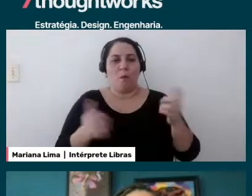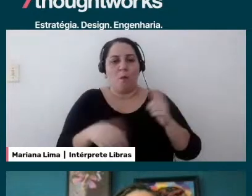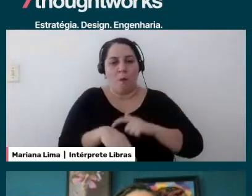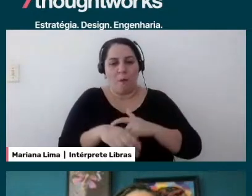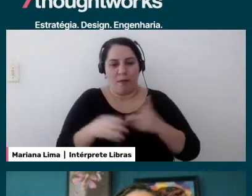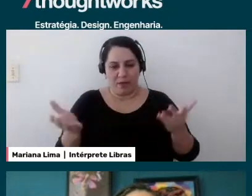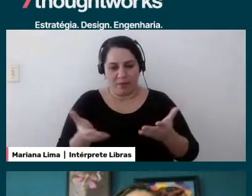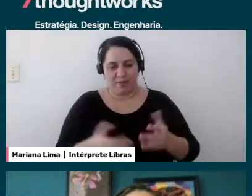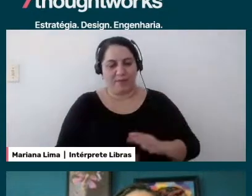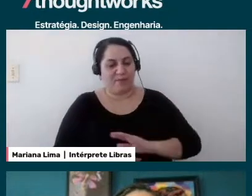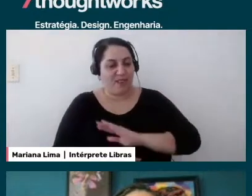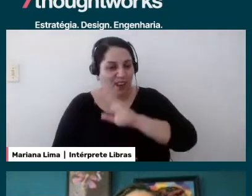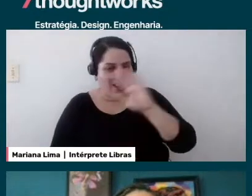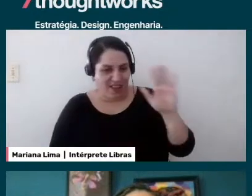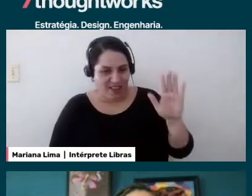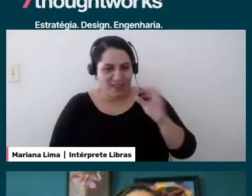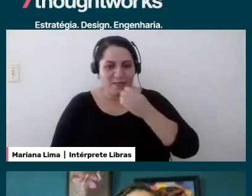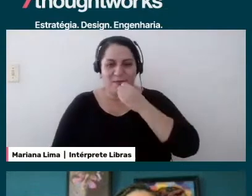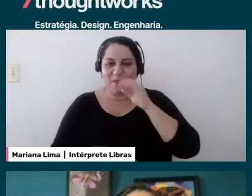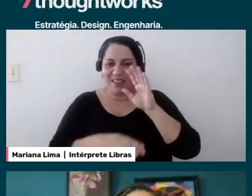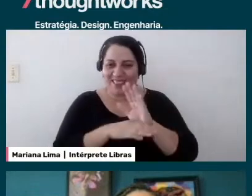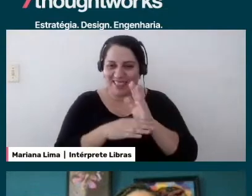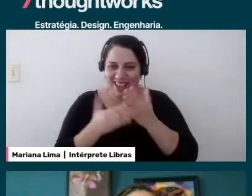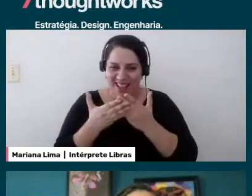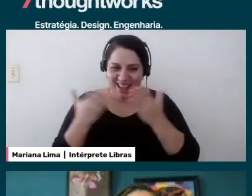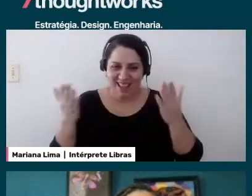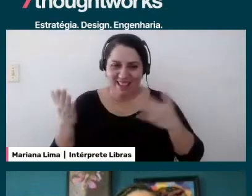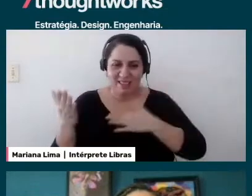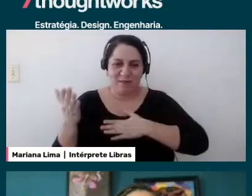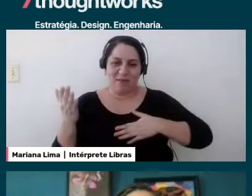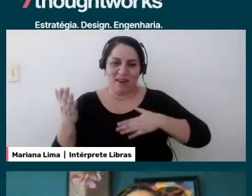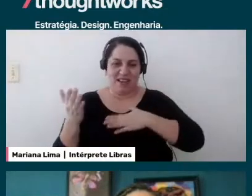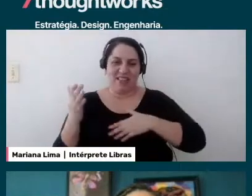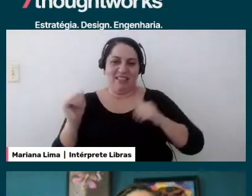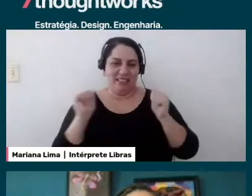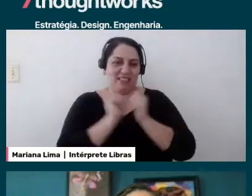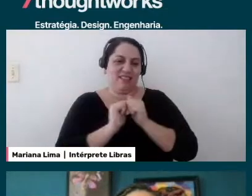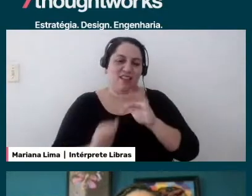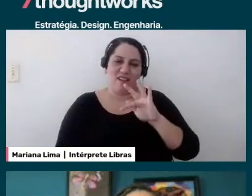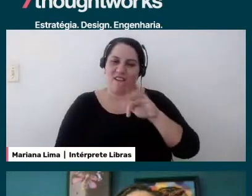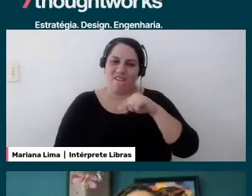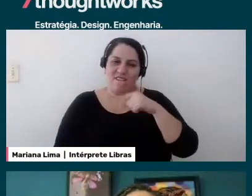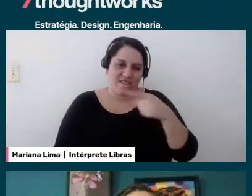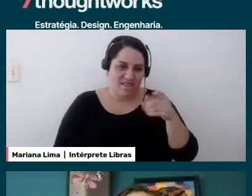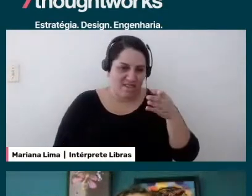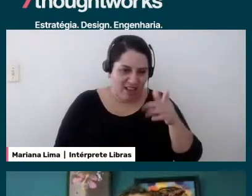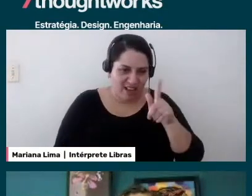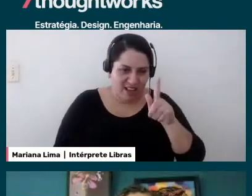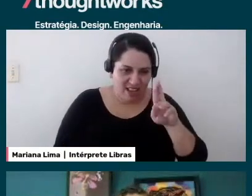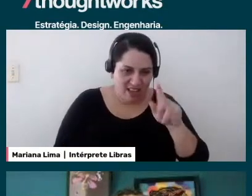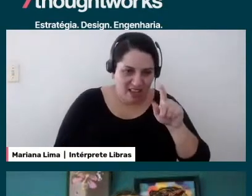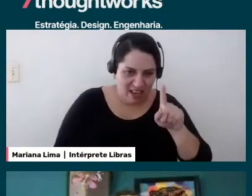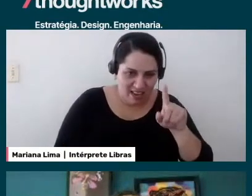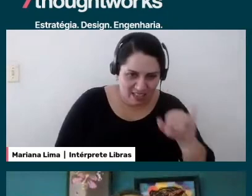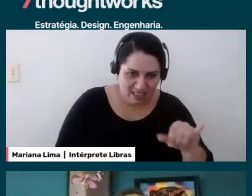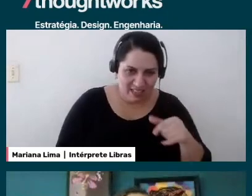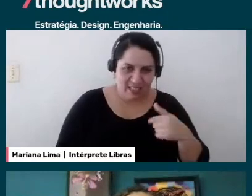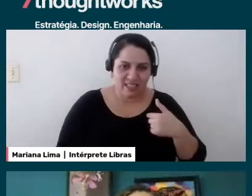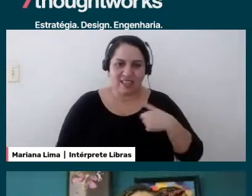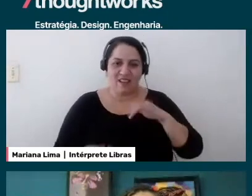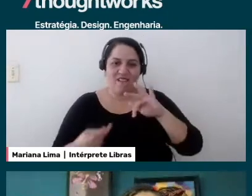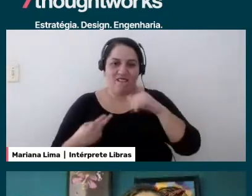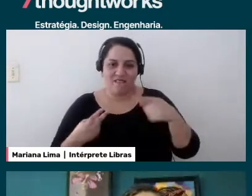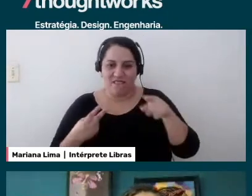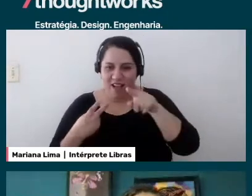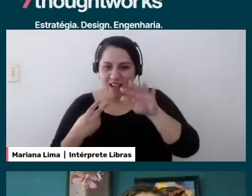Oi, Grazi, boa tarde todo mundo, um prazer estar aqui, acho que eu sou fã de Grazi, sou fã de Karen, também tá legal estar num painel